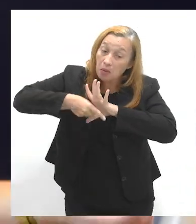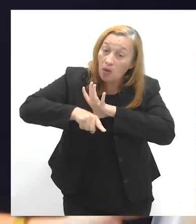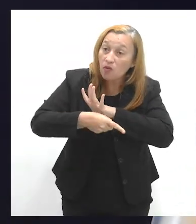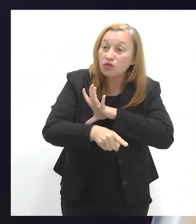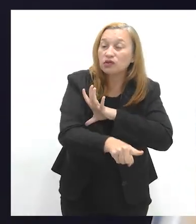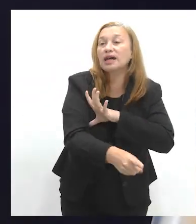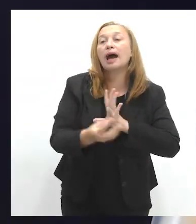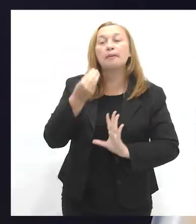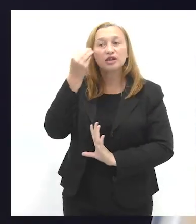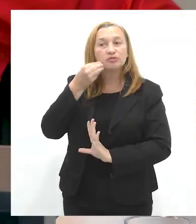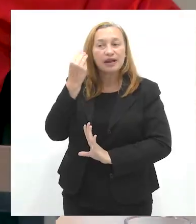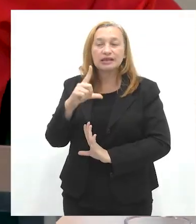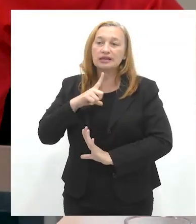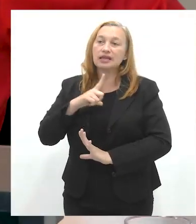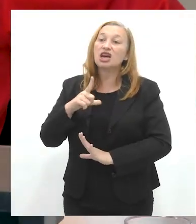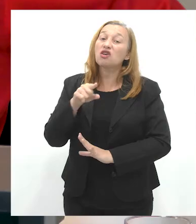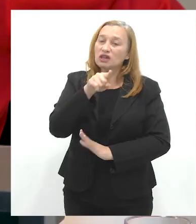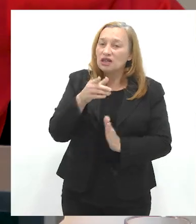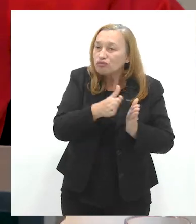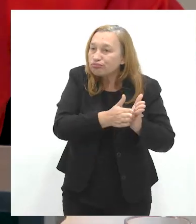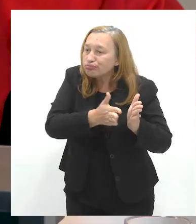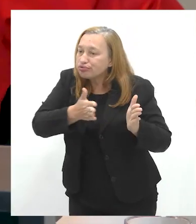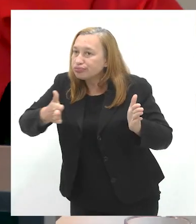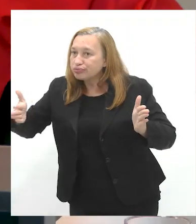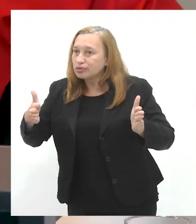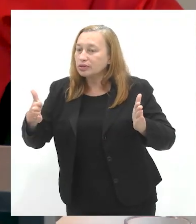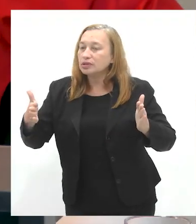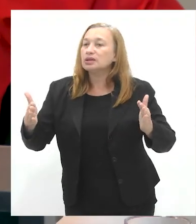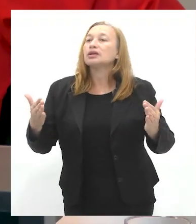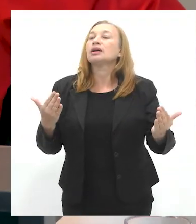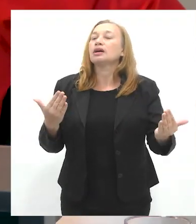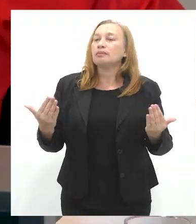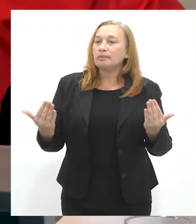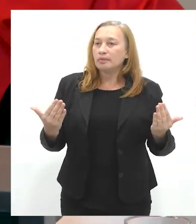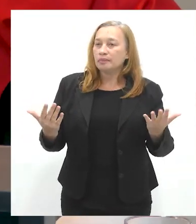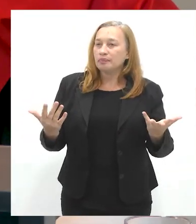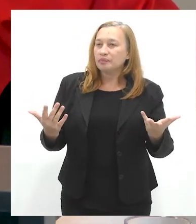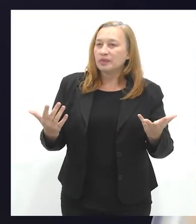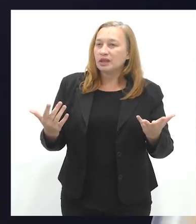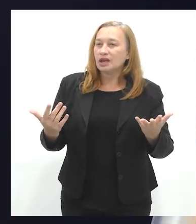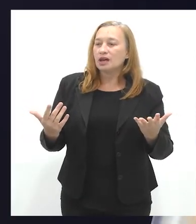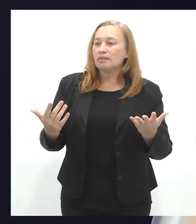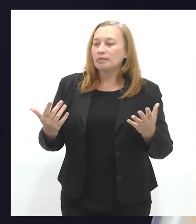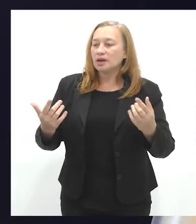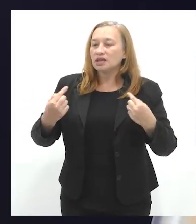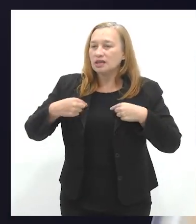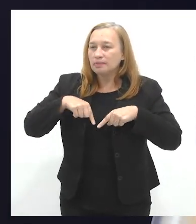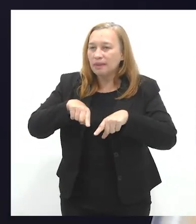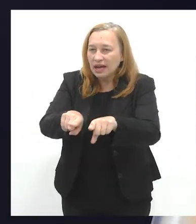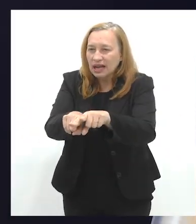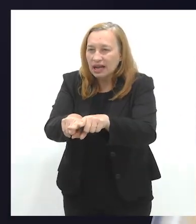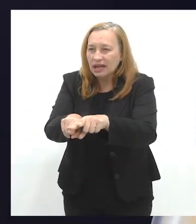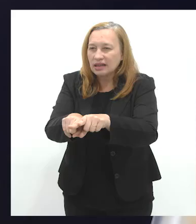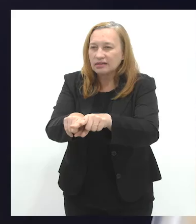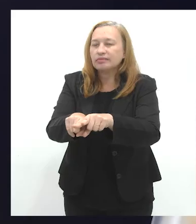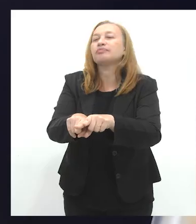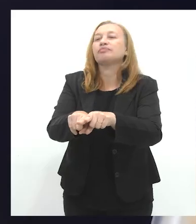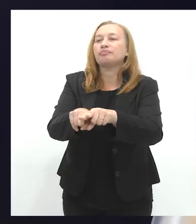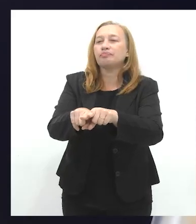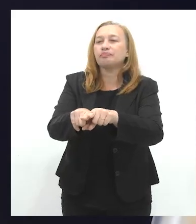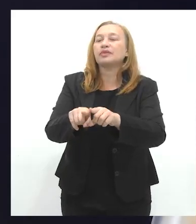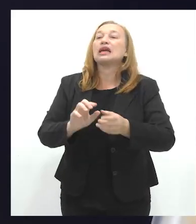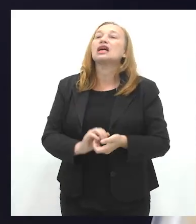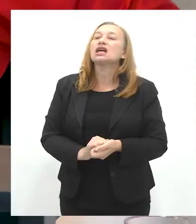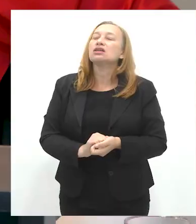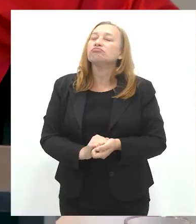com a experiência. Então você fez uma trajetória paralela para se Sim, especializar, não como sim, tradicionalmente os professores fazem. sim, sim,